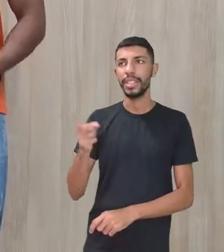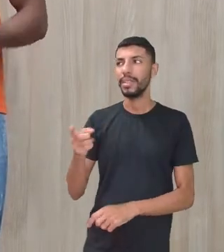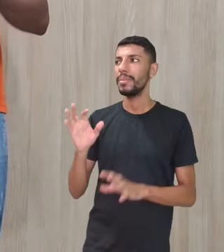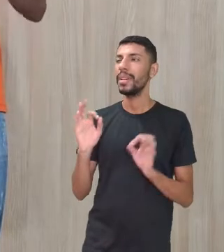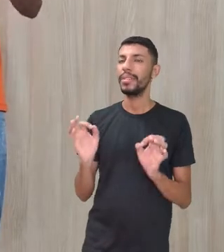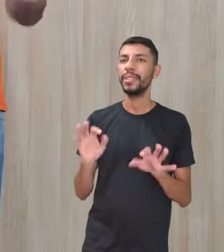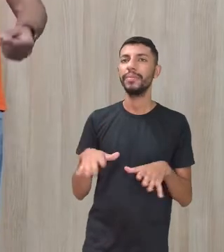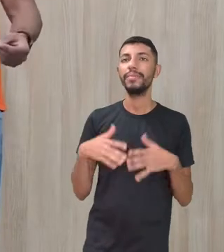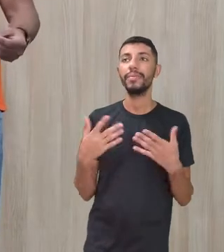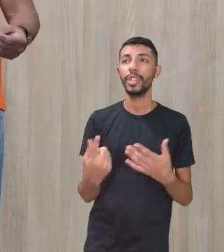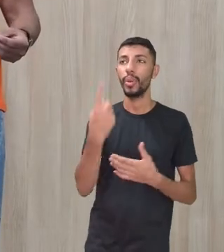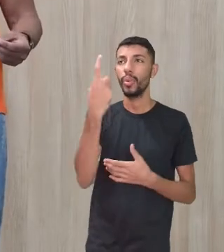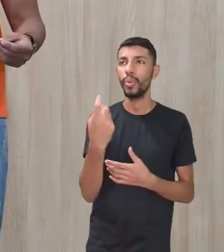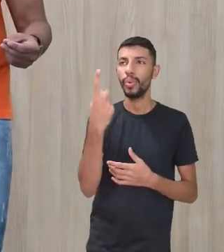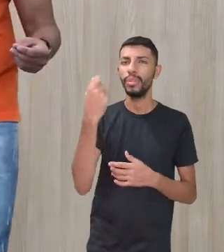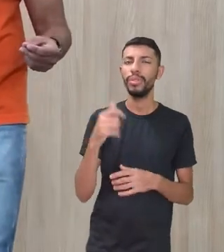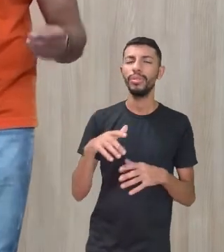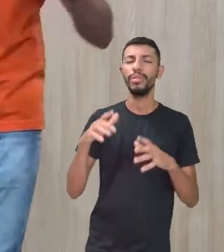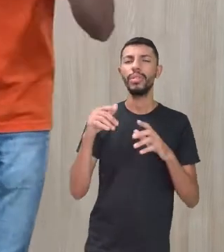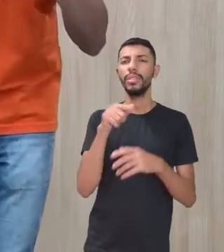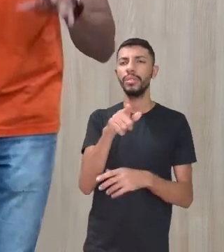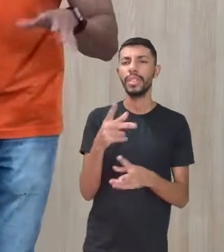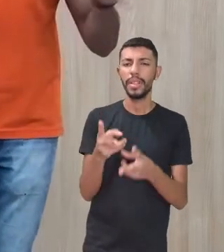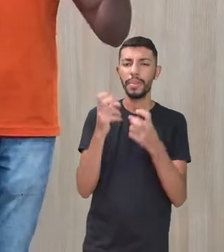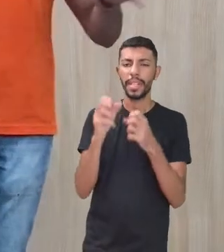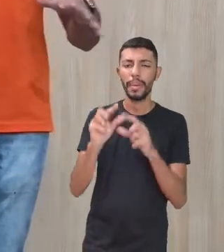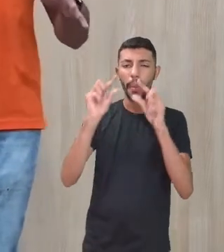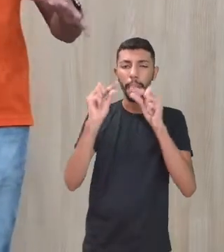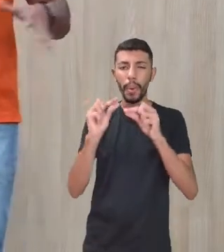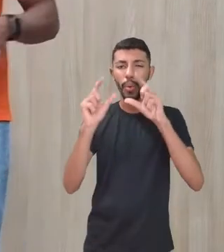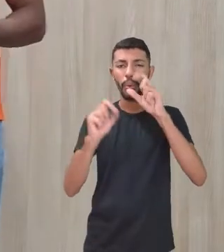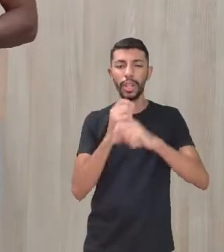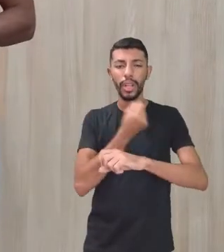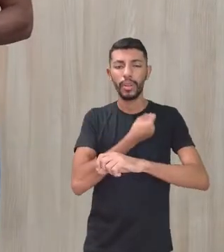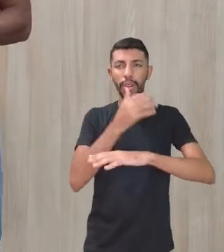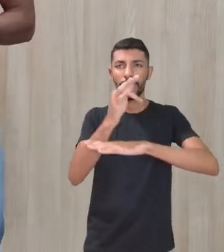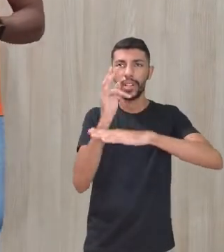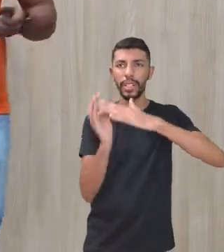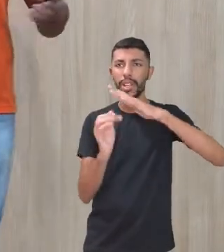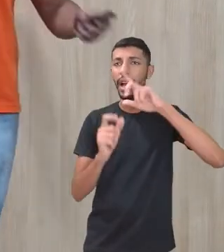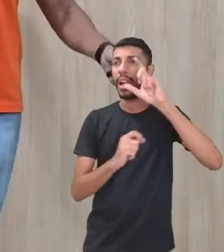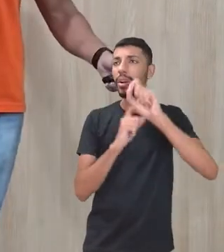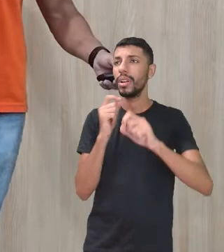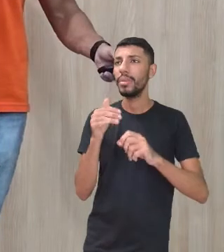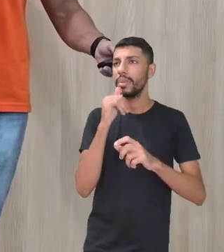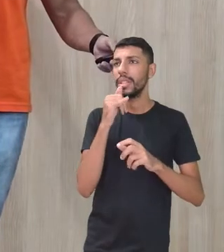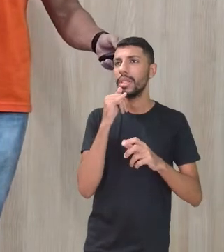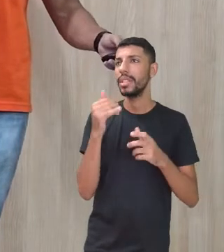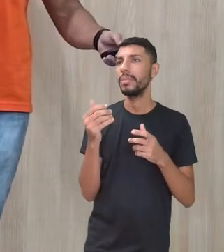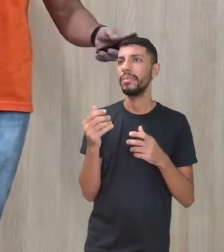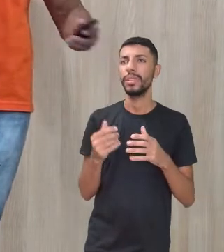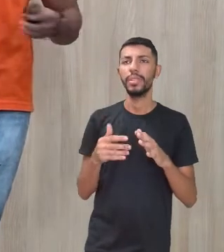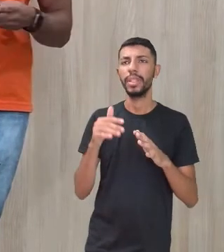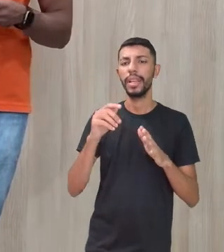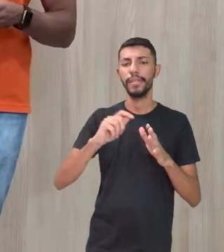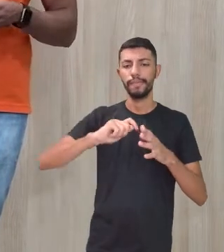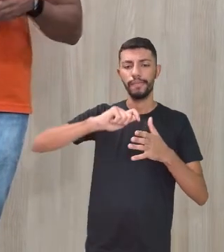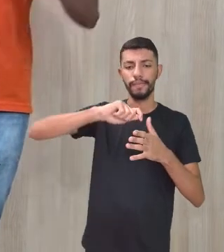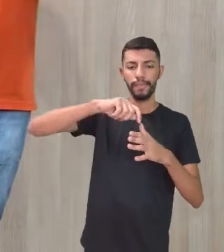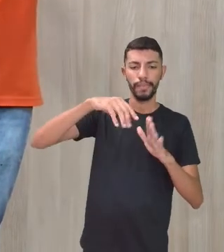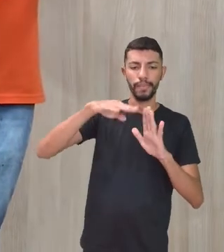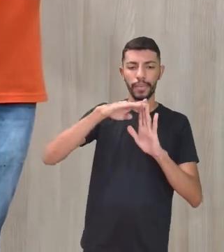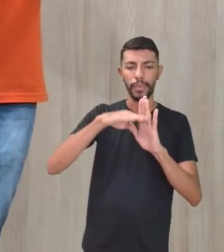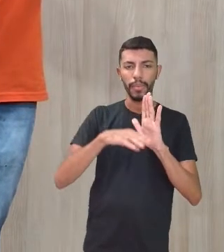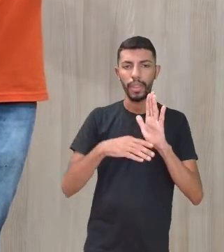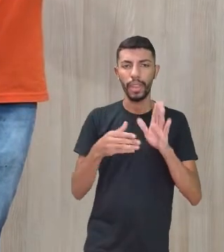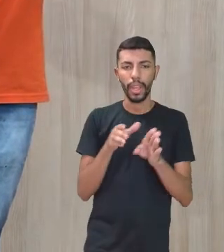bom? O único lugar que eu acho que você vê aí um pouco de número fracionário é na receita do bolo lá, quando o